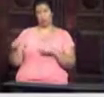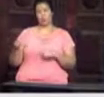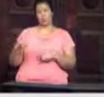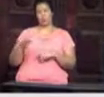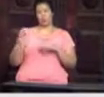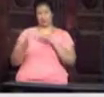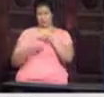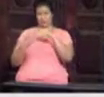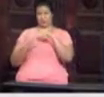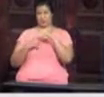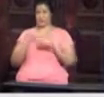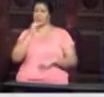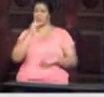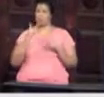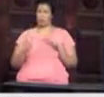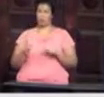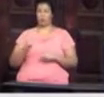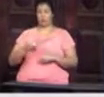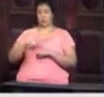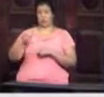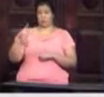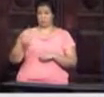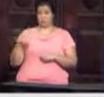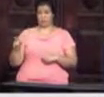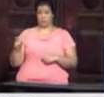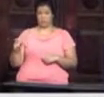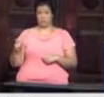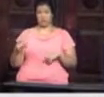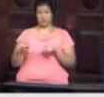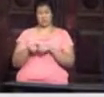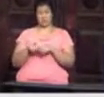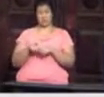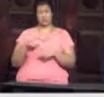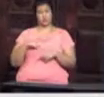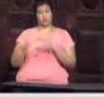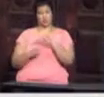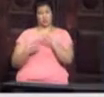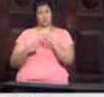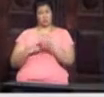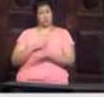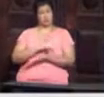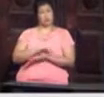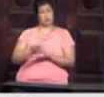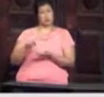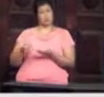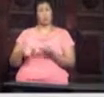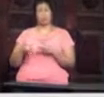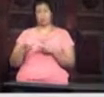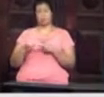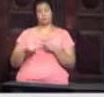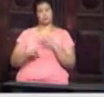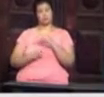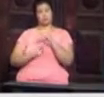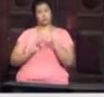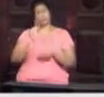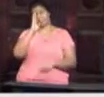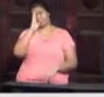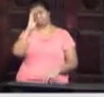concessionárias, inclusive a Samsung e Mitsu. Essas duas